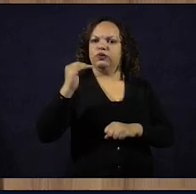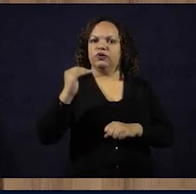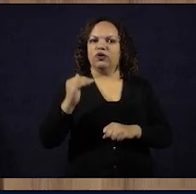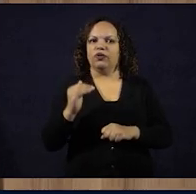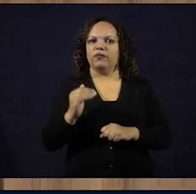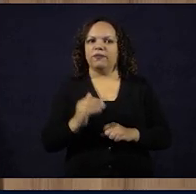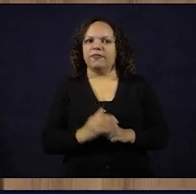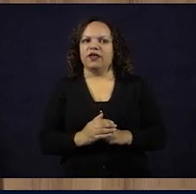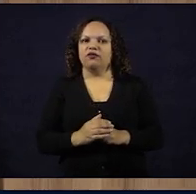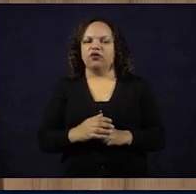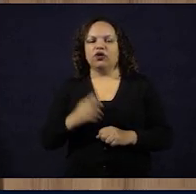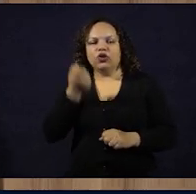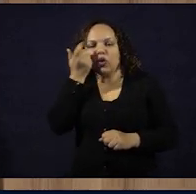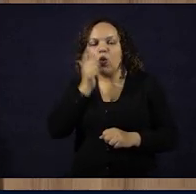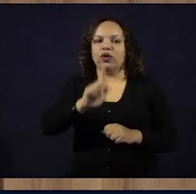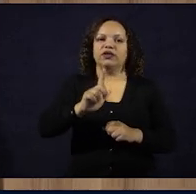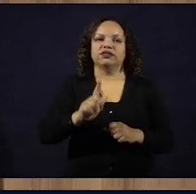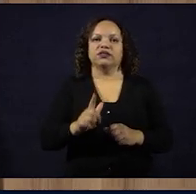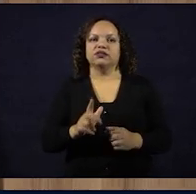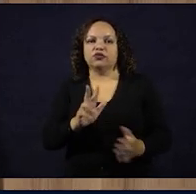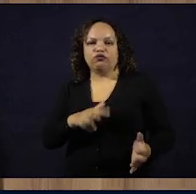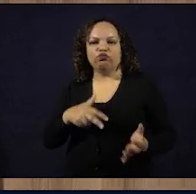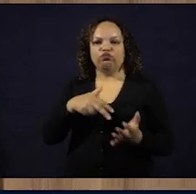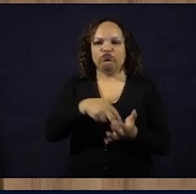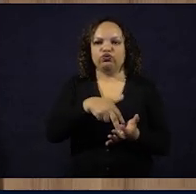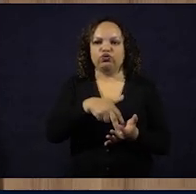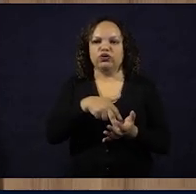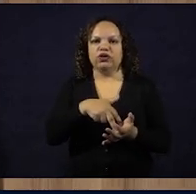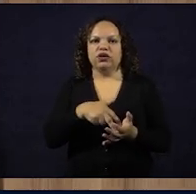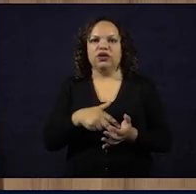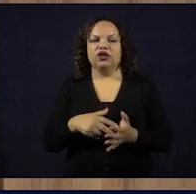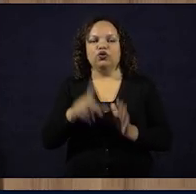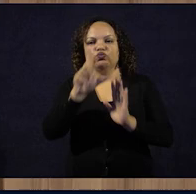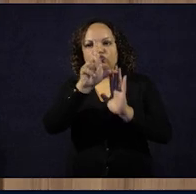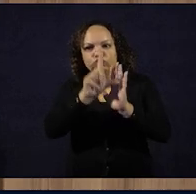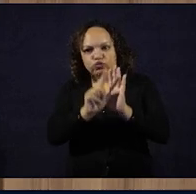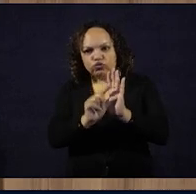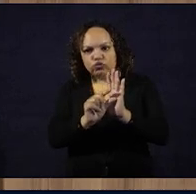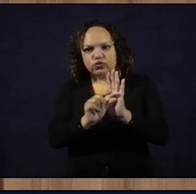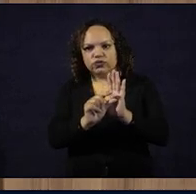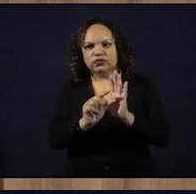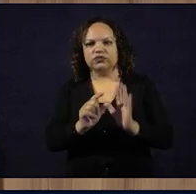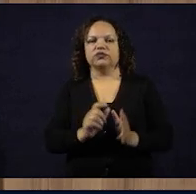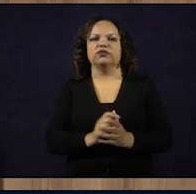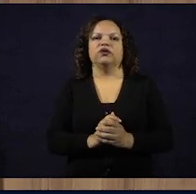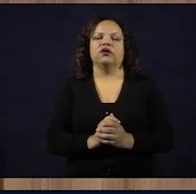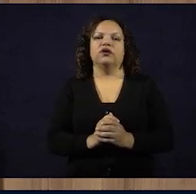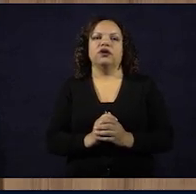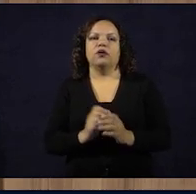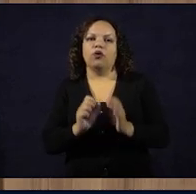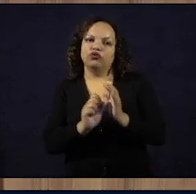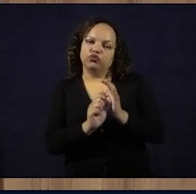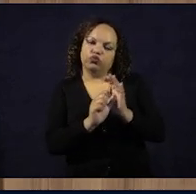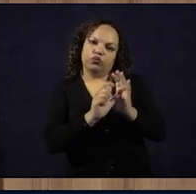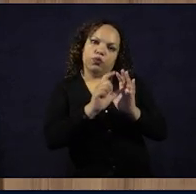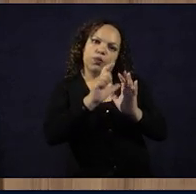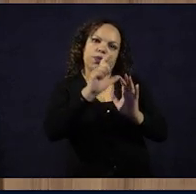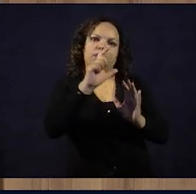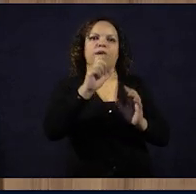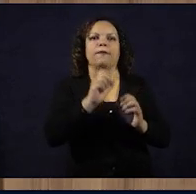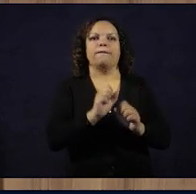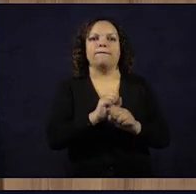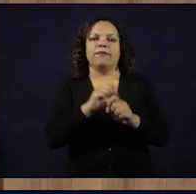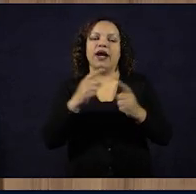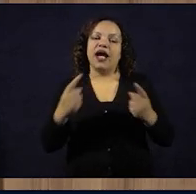ou não foram conquistas de fato que vieram para ficar e os juros conjunturalmente podem ser mais altos mas deveriam de fato